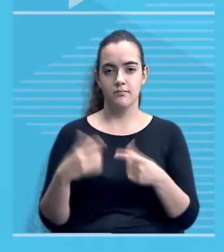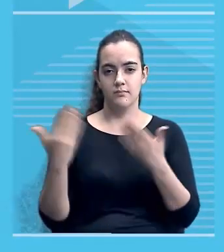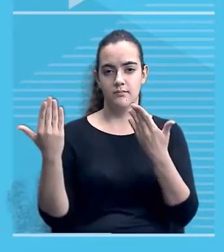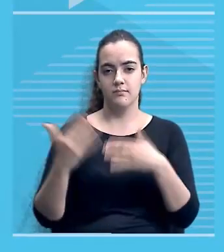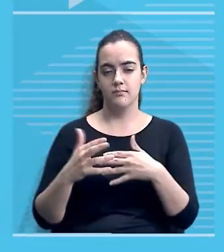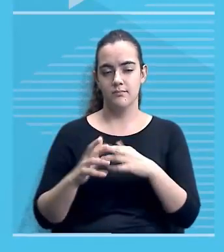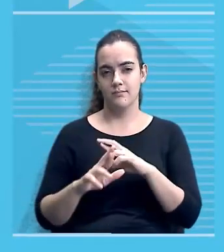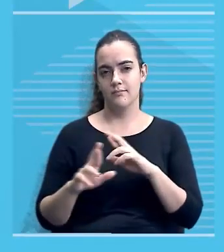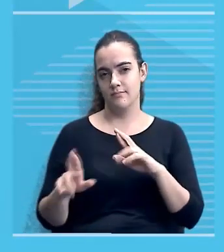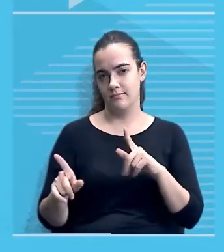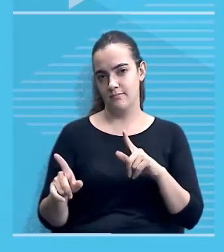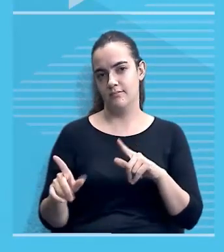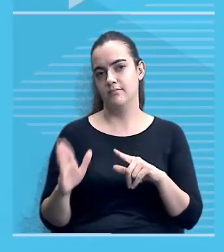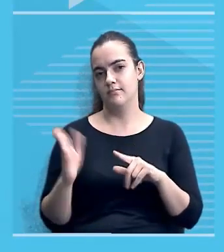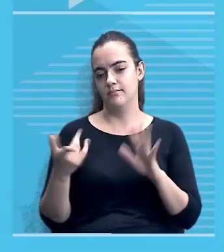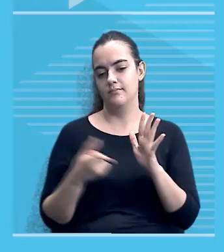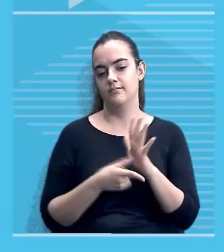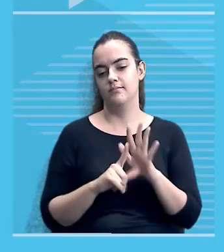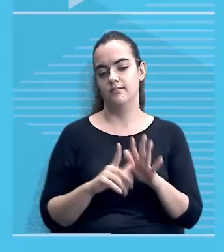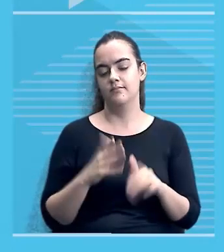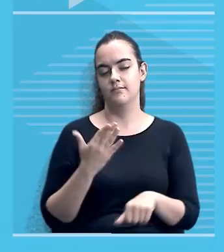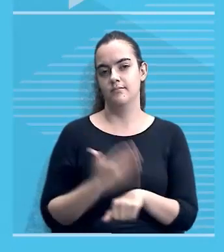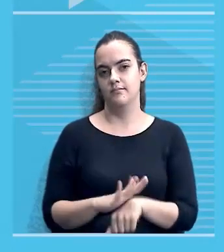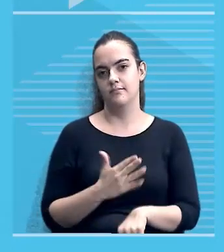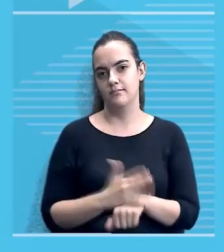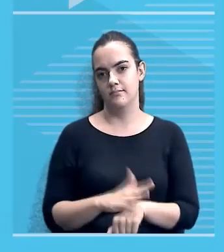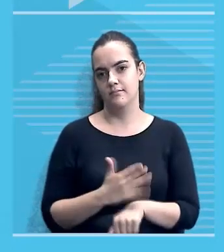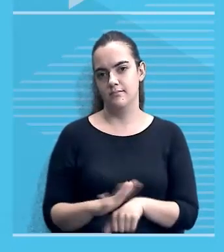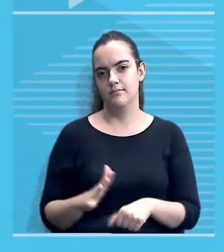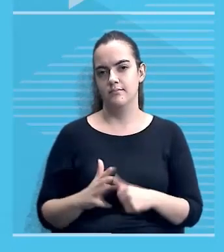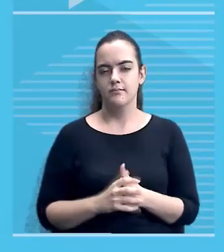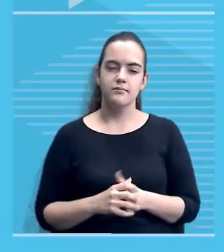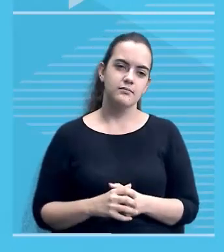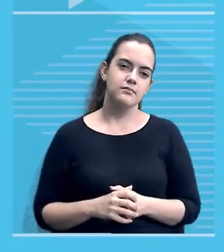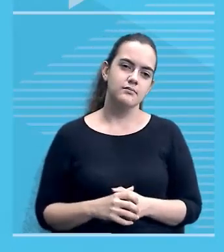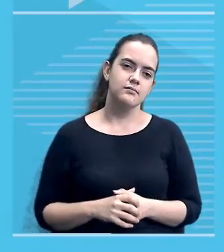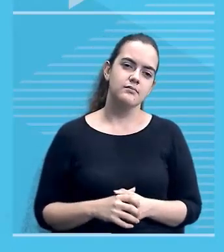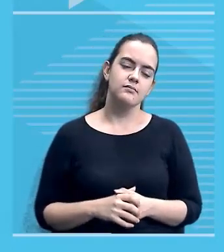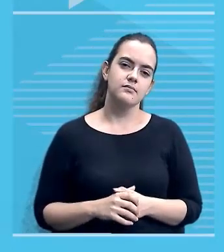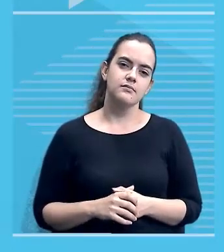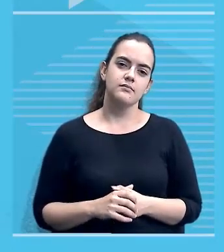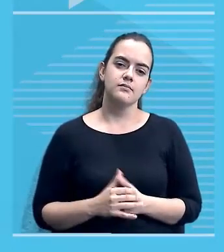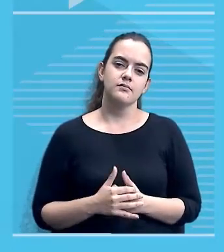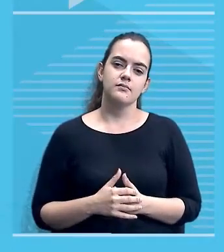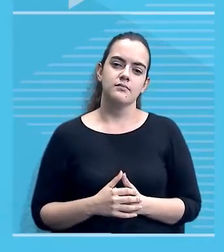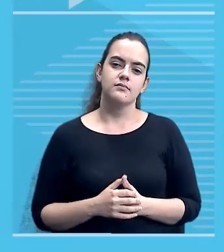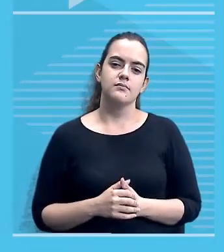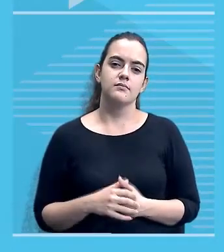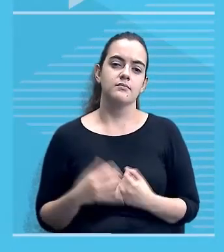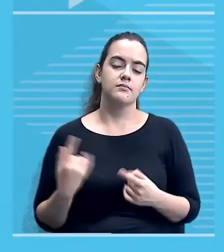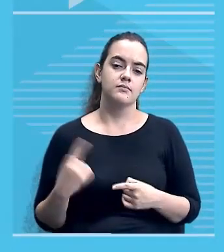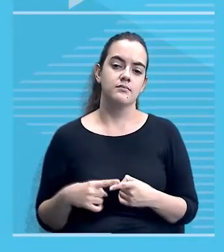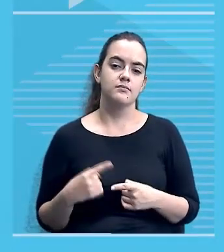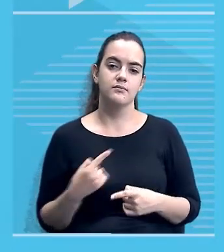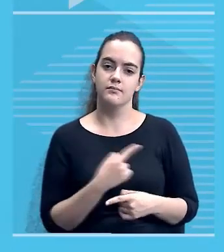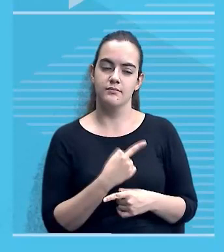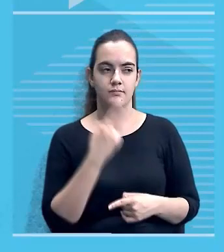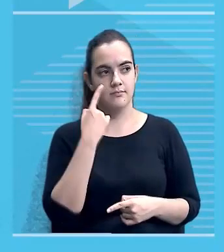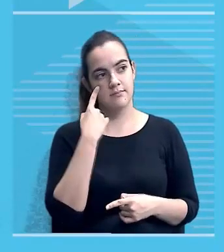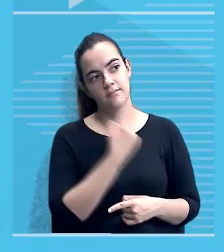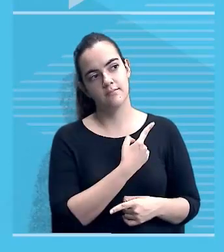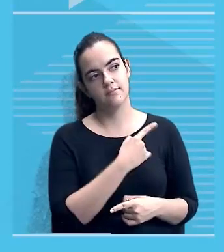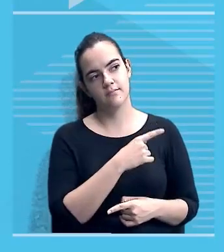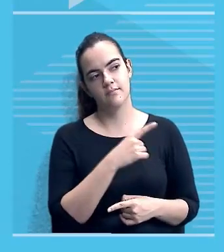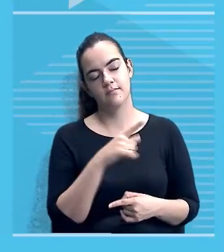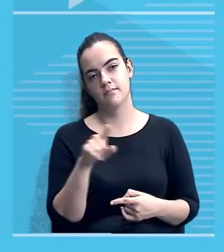Ainda mais quando for questão objetiva né Ainda mais quando for questão objetivo questão objetiva é essa como você está vendo